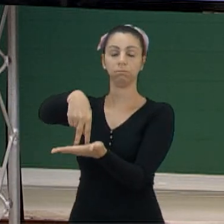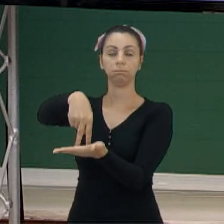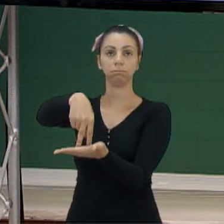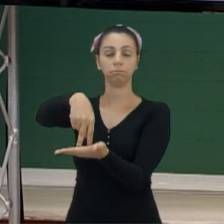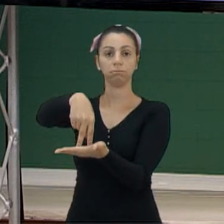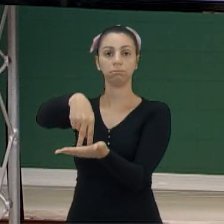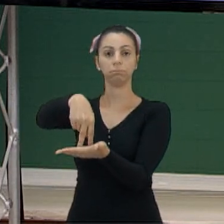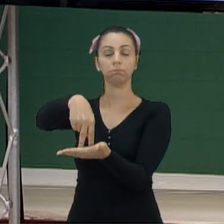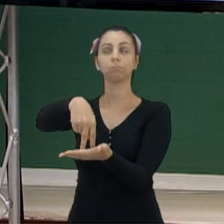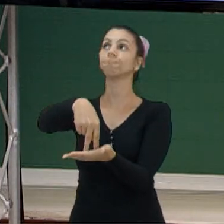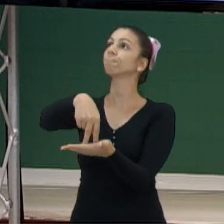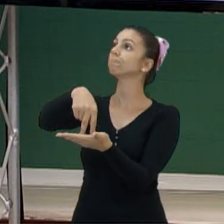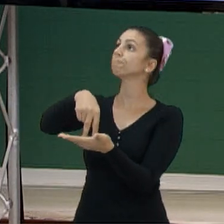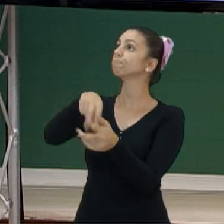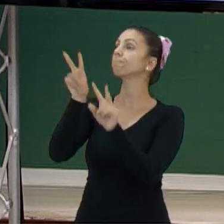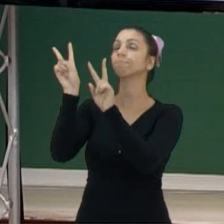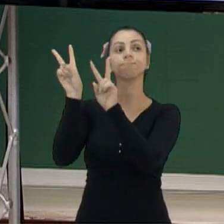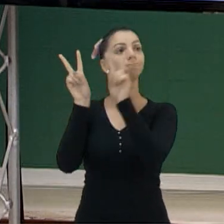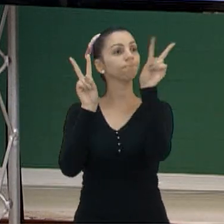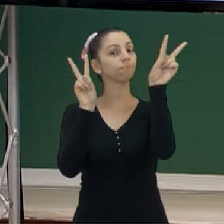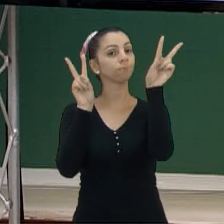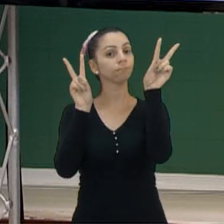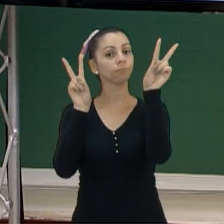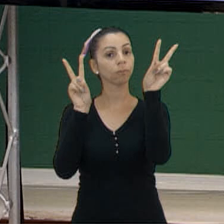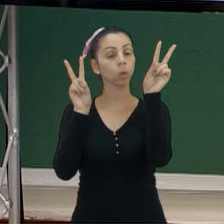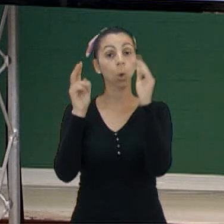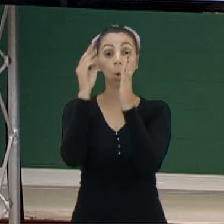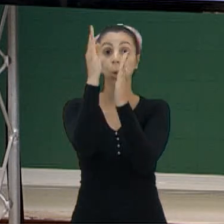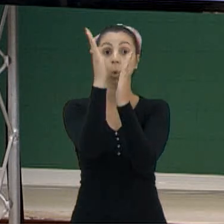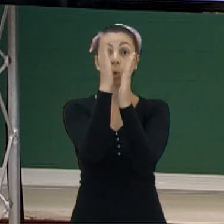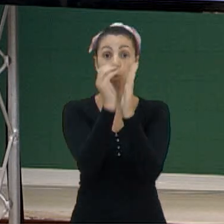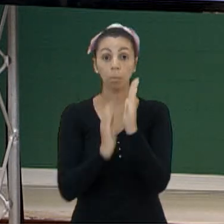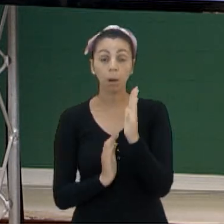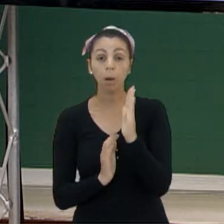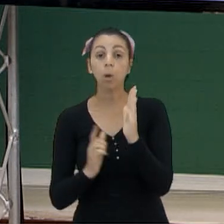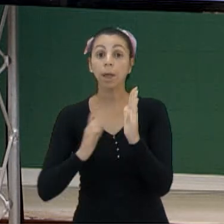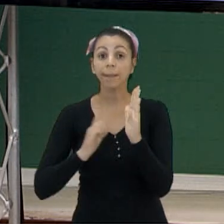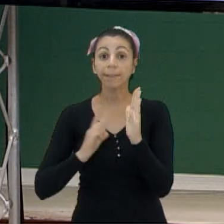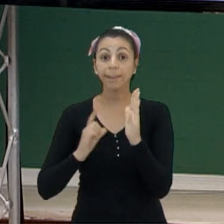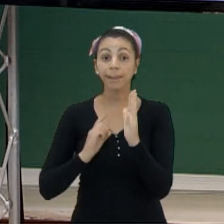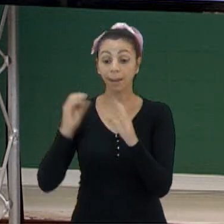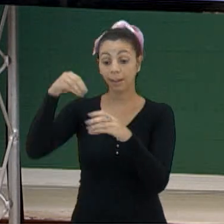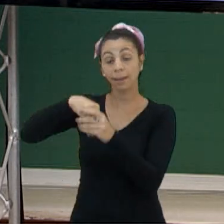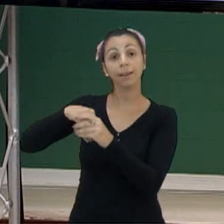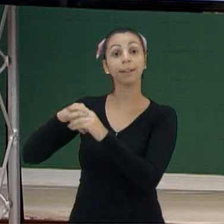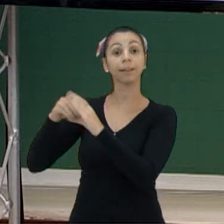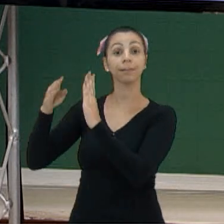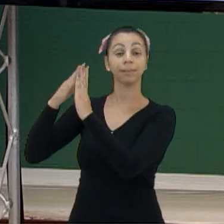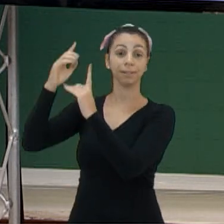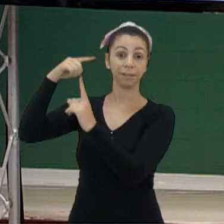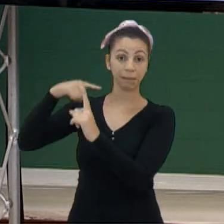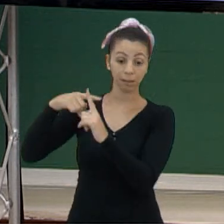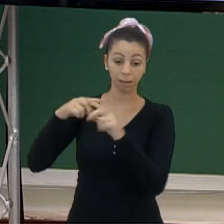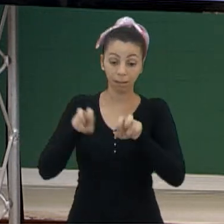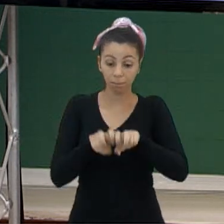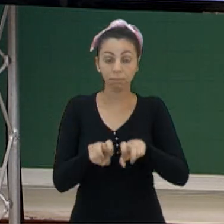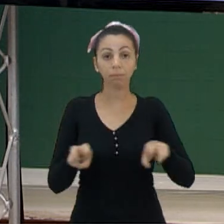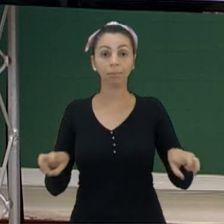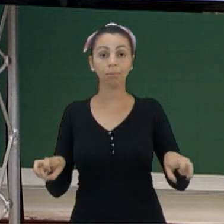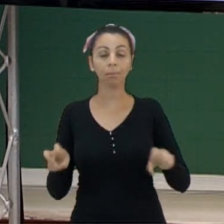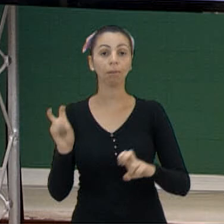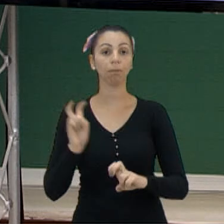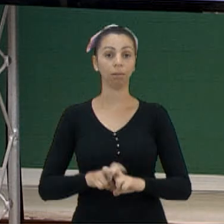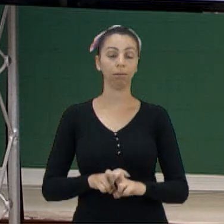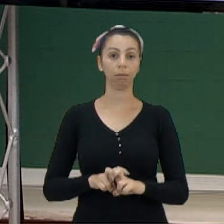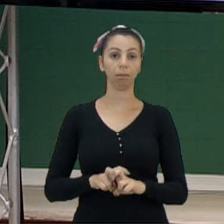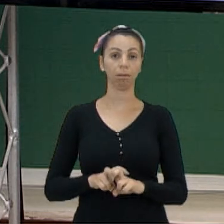Sistina olhava para o teto, não tinha banco. No Barroco, vai ter banco nas igrejas. Por quê? Para você ficar mais tempo